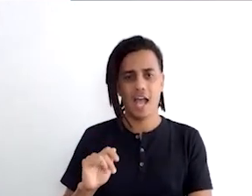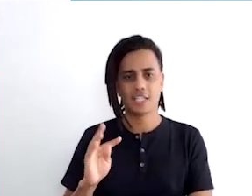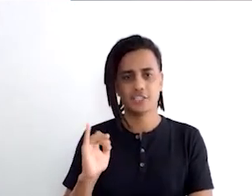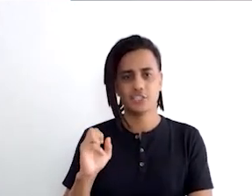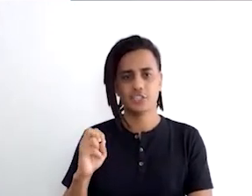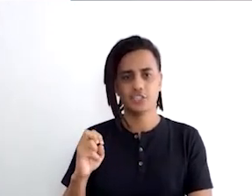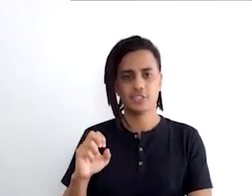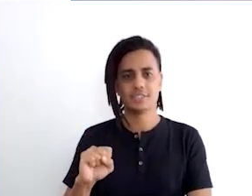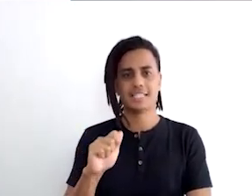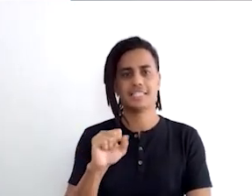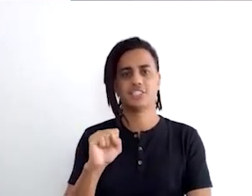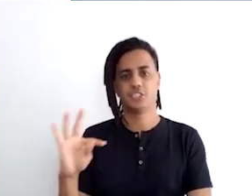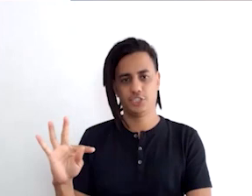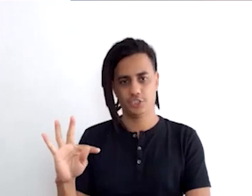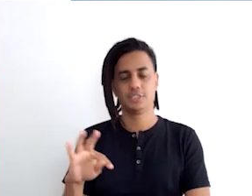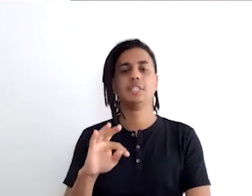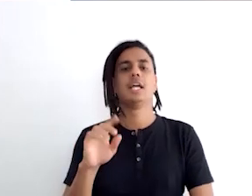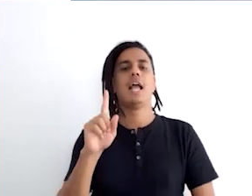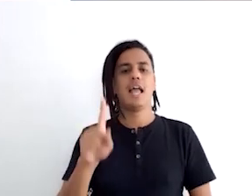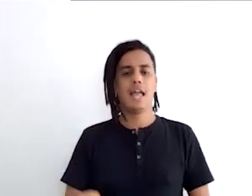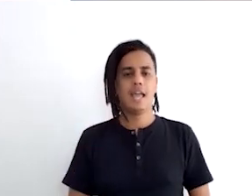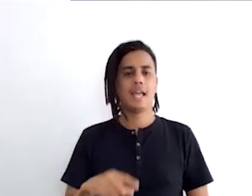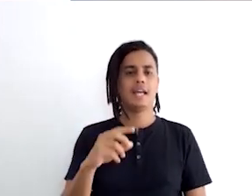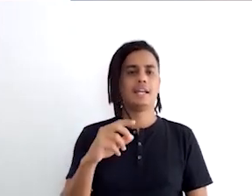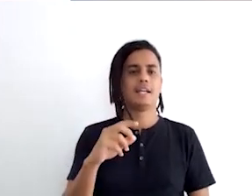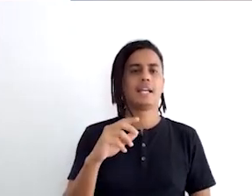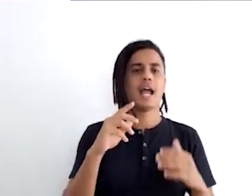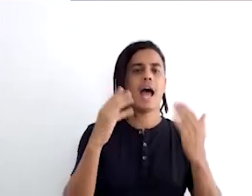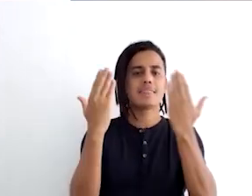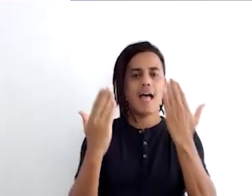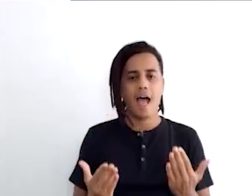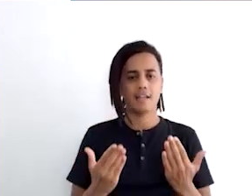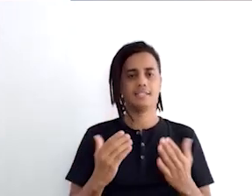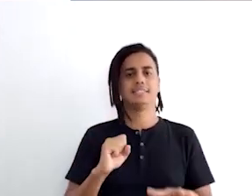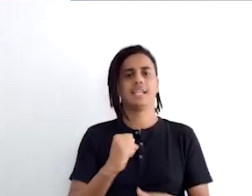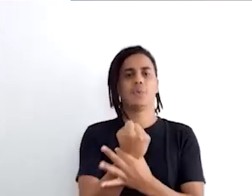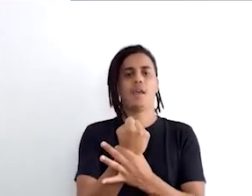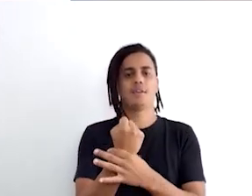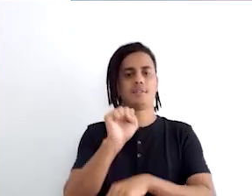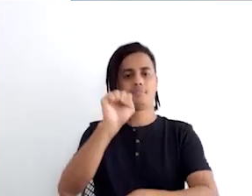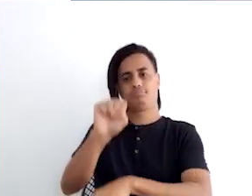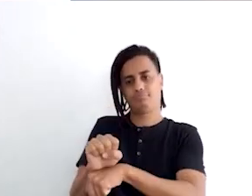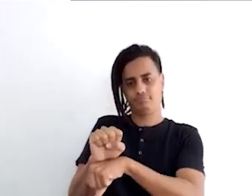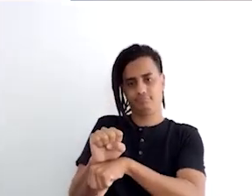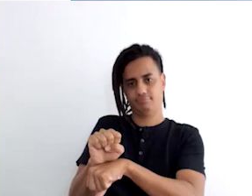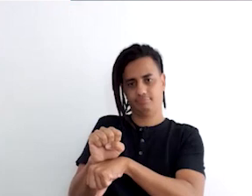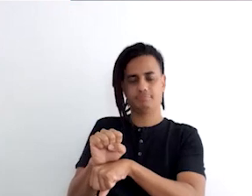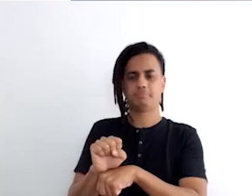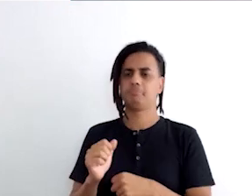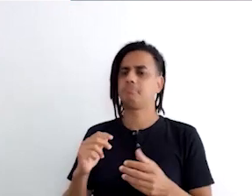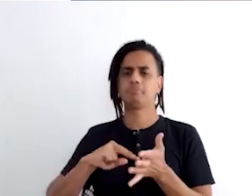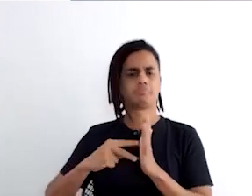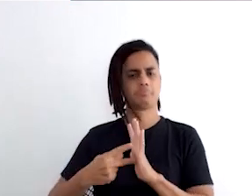Tem testes de segurança estático, né? Análise estática de segurança. Então, aqui, a gente vai